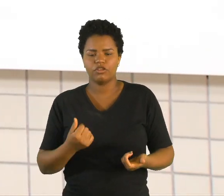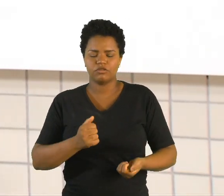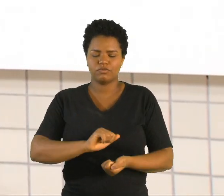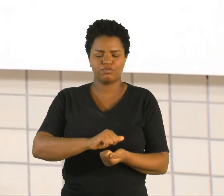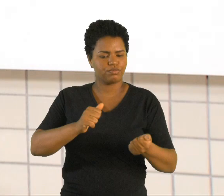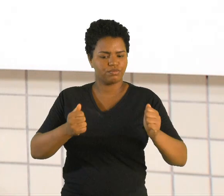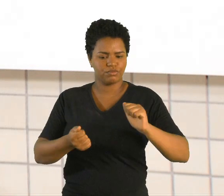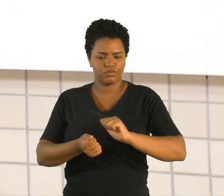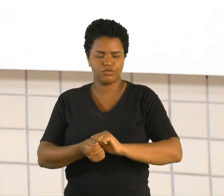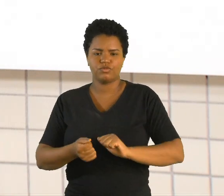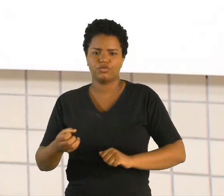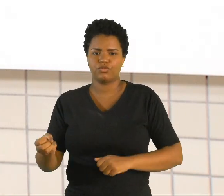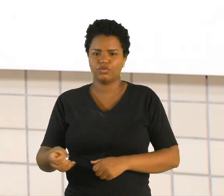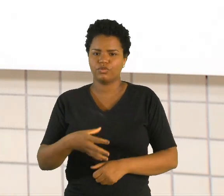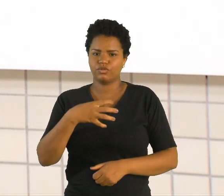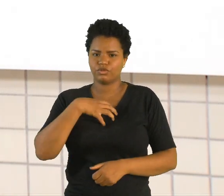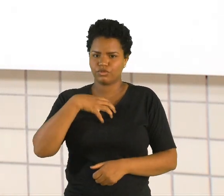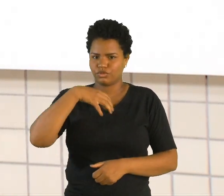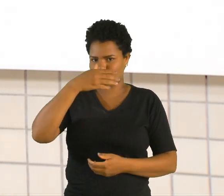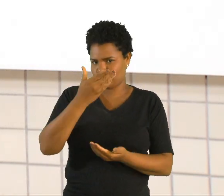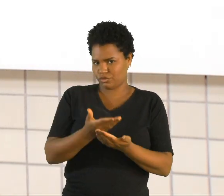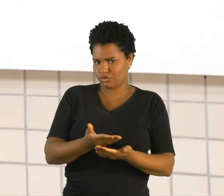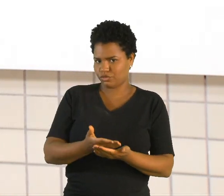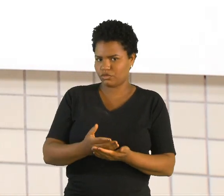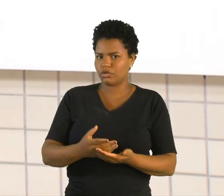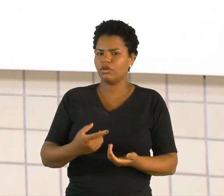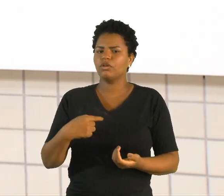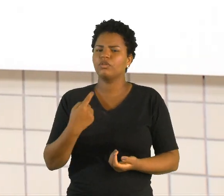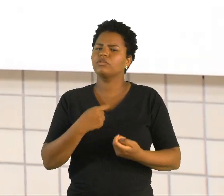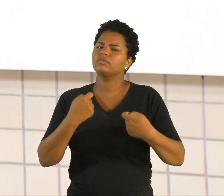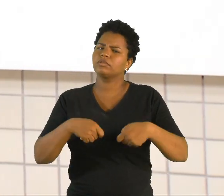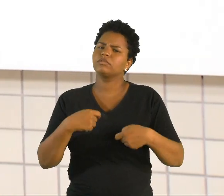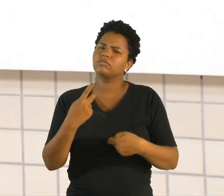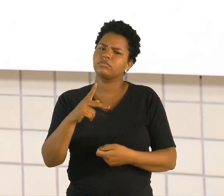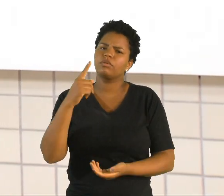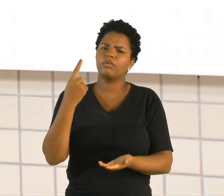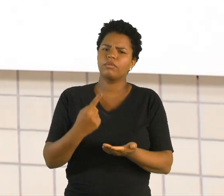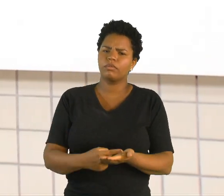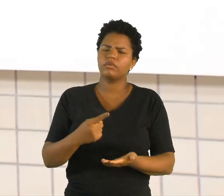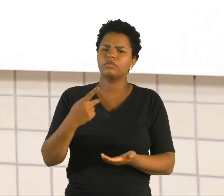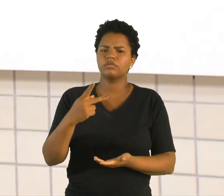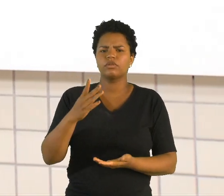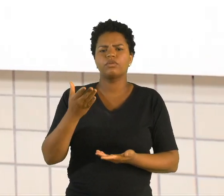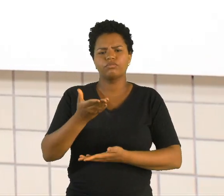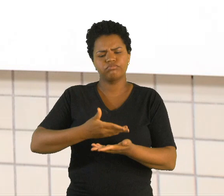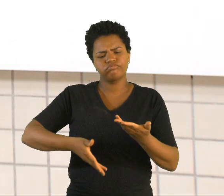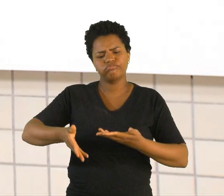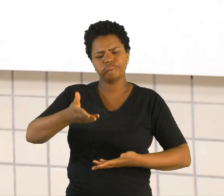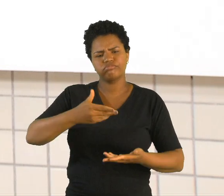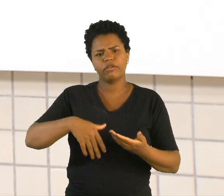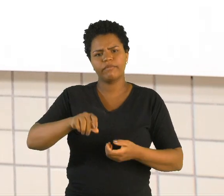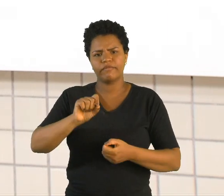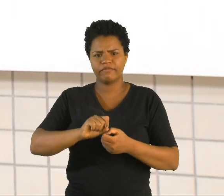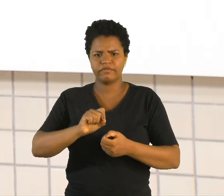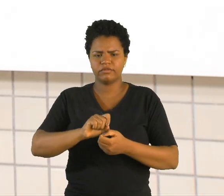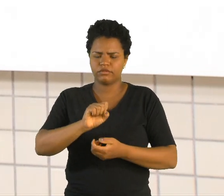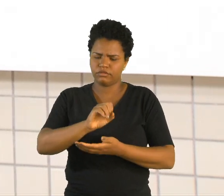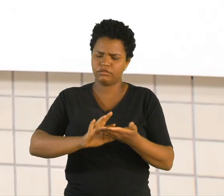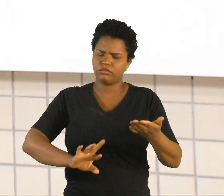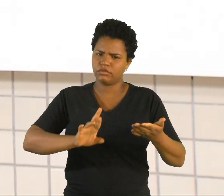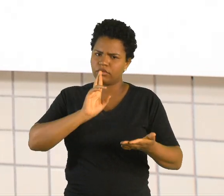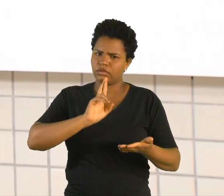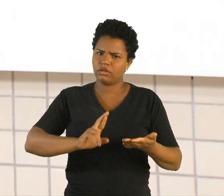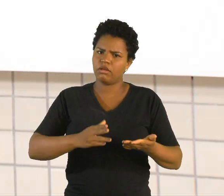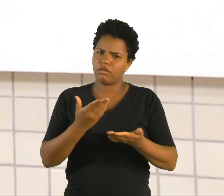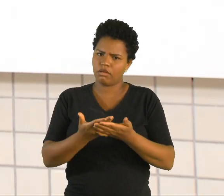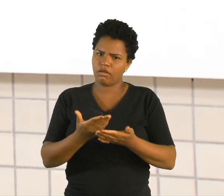essa nova forma de estudar e nós precisamos do seu compromisso e da sua colaboração para poder fazer as atividades, assistir às aulas,